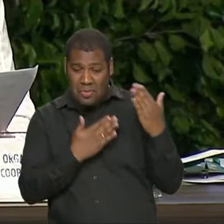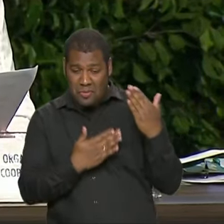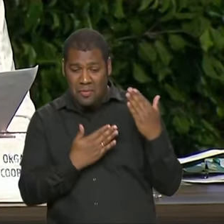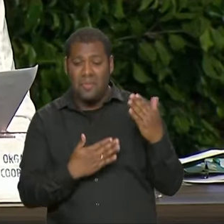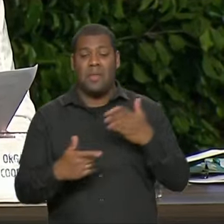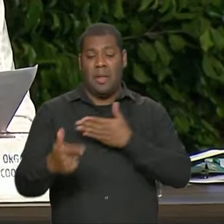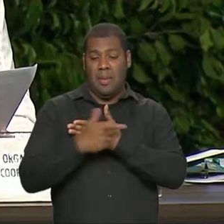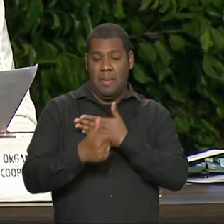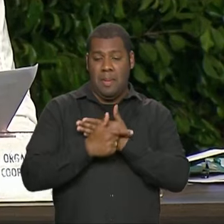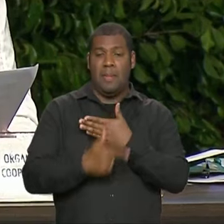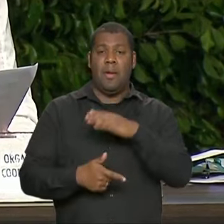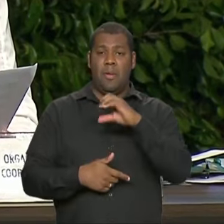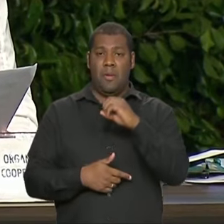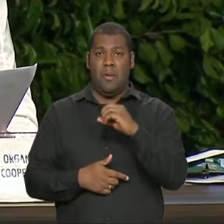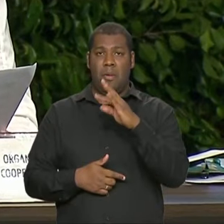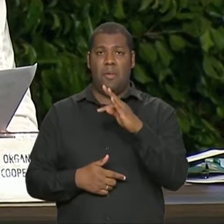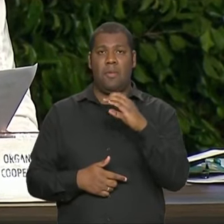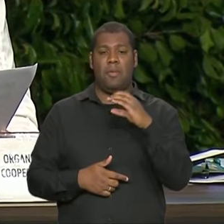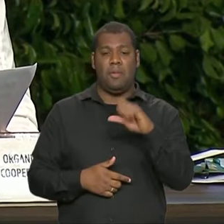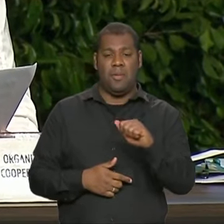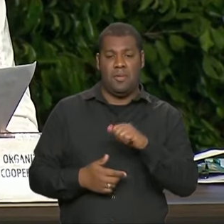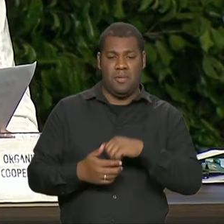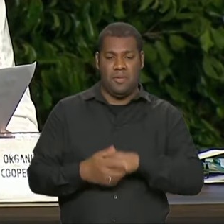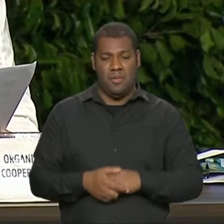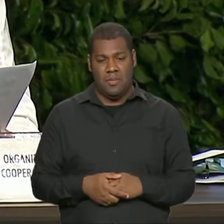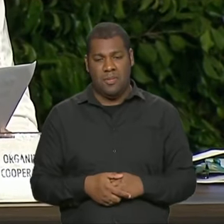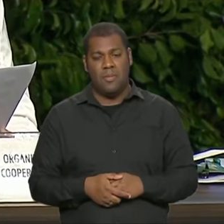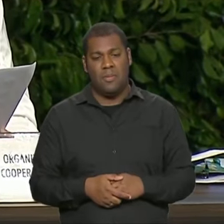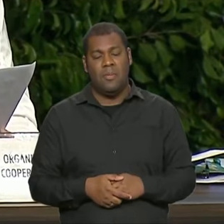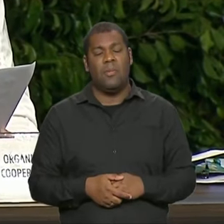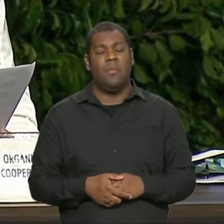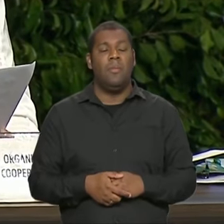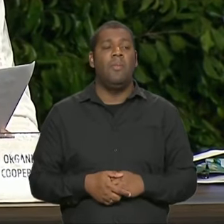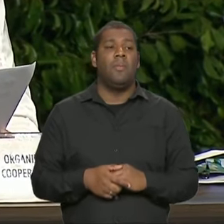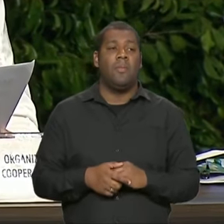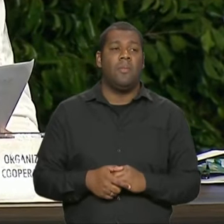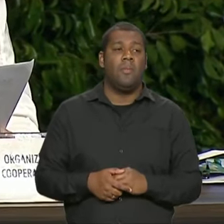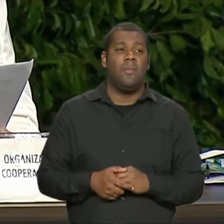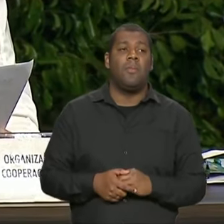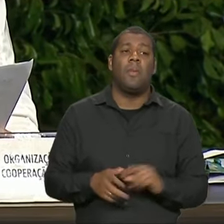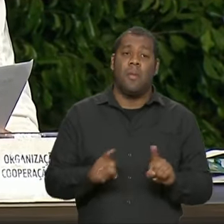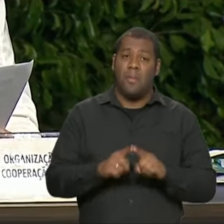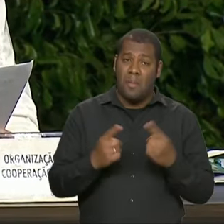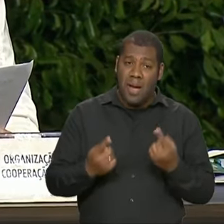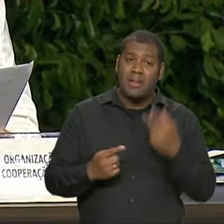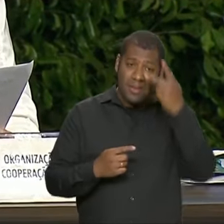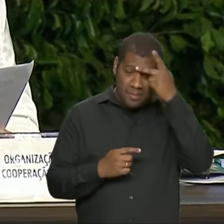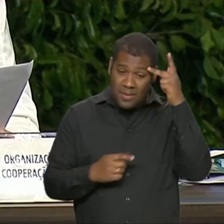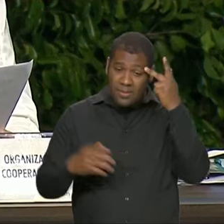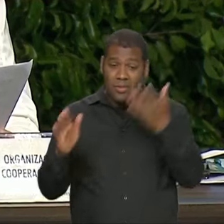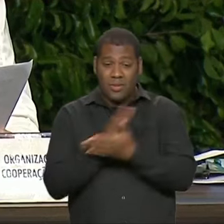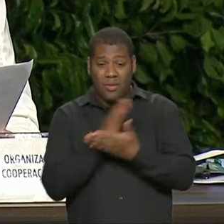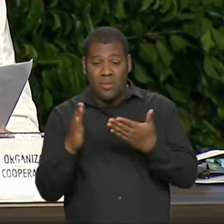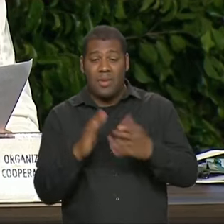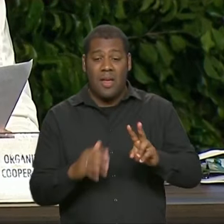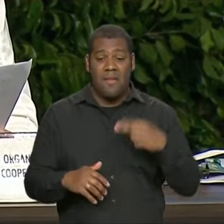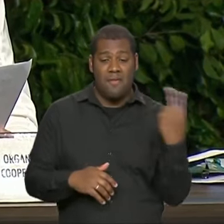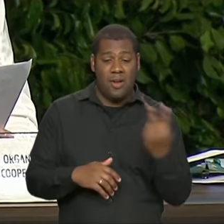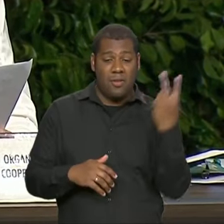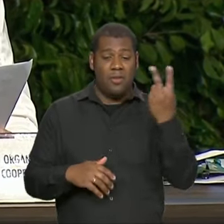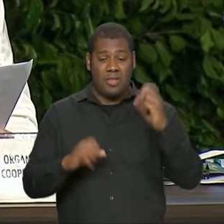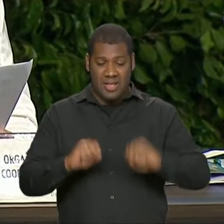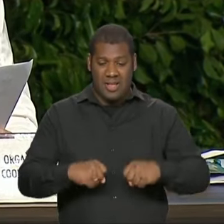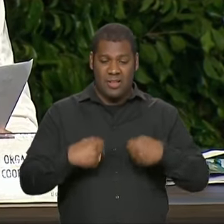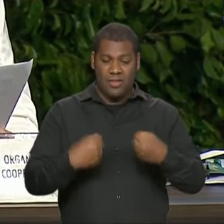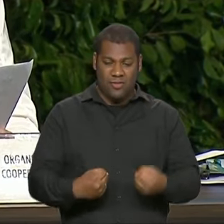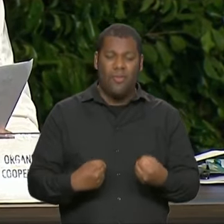de olhares que, às vezes, subvalorizaram esse esforço que fizemos de cooperação ao longo dos anos. Mas o